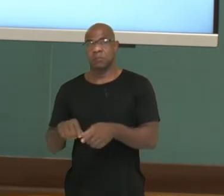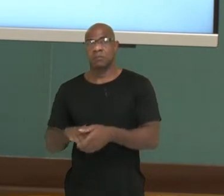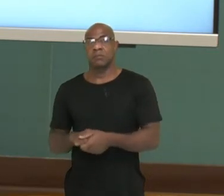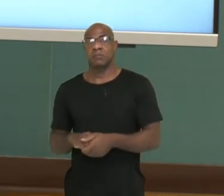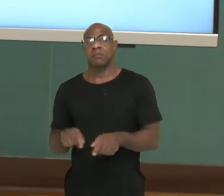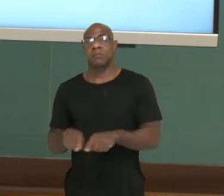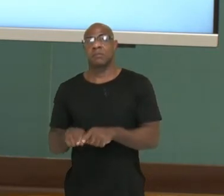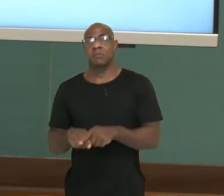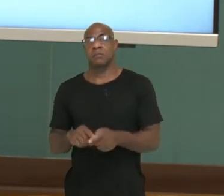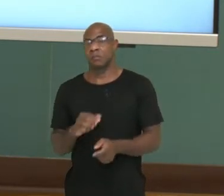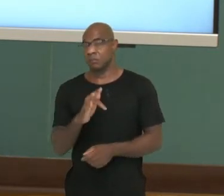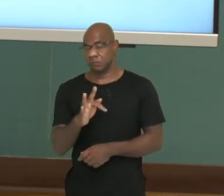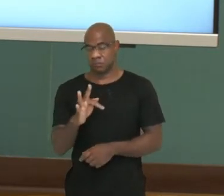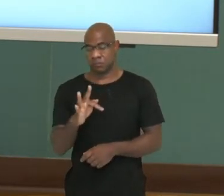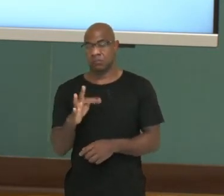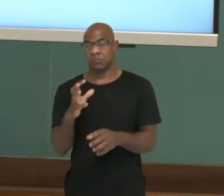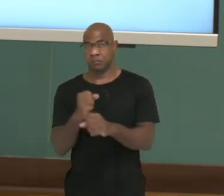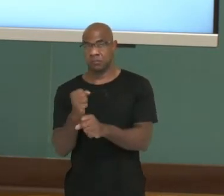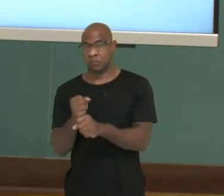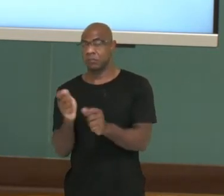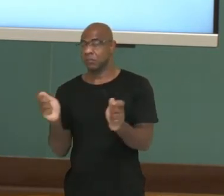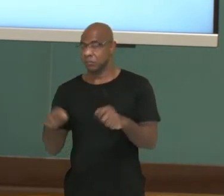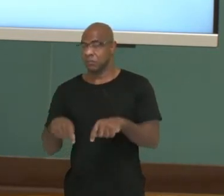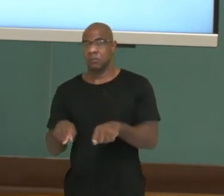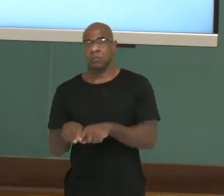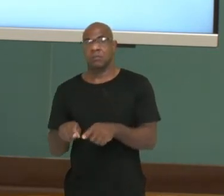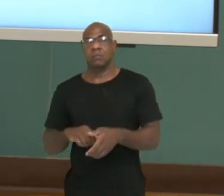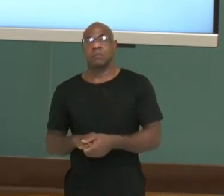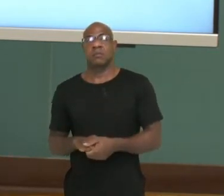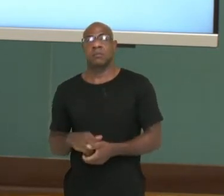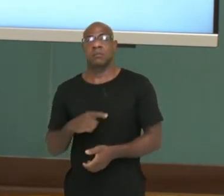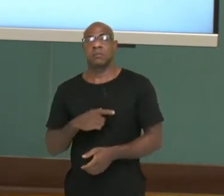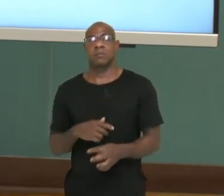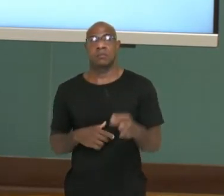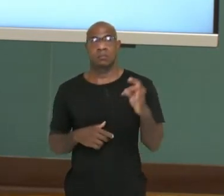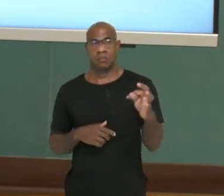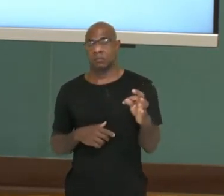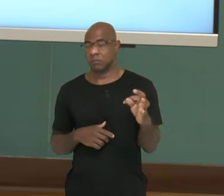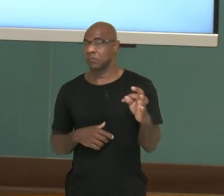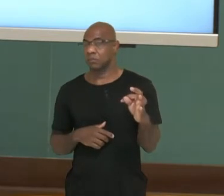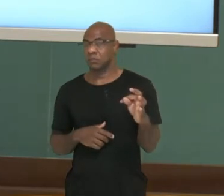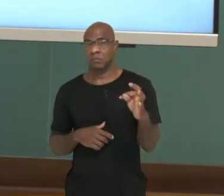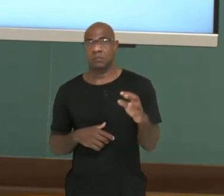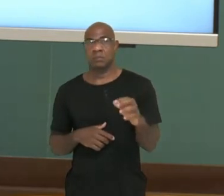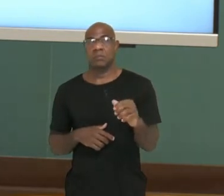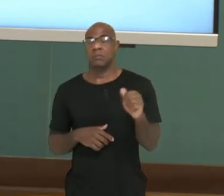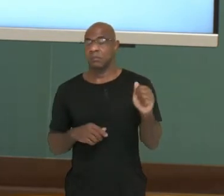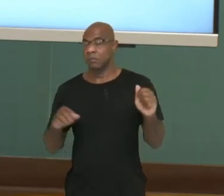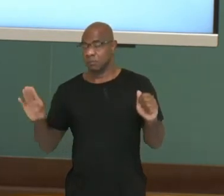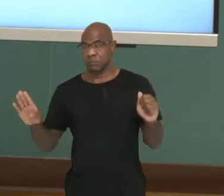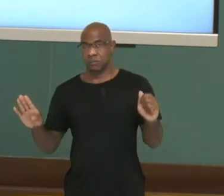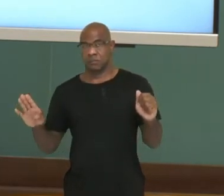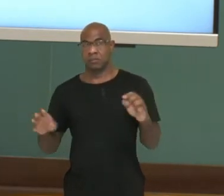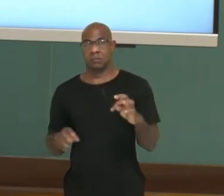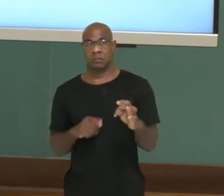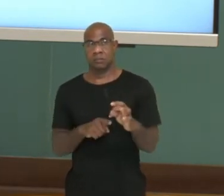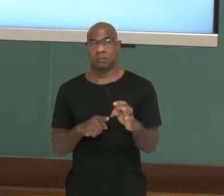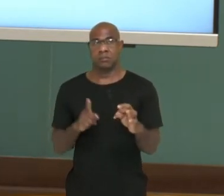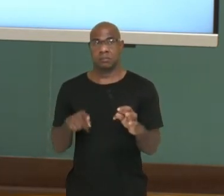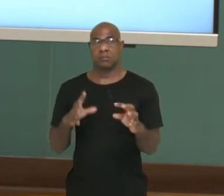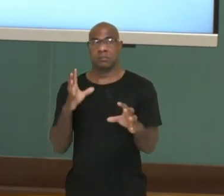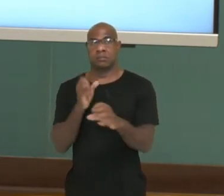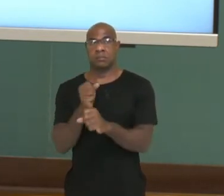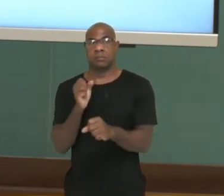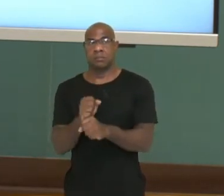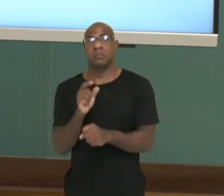forças eletromotrizes. Então, vou ter que a tensão do gerador equivalente, o AB, tá? É a soma